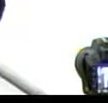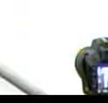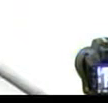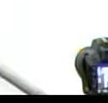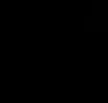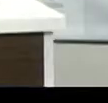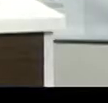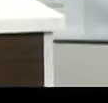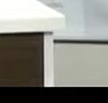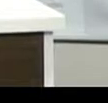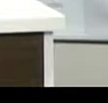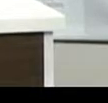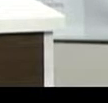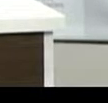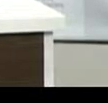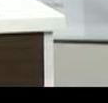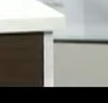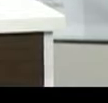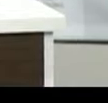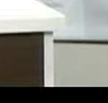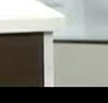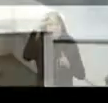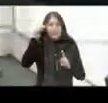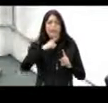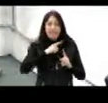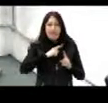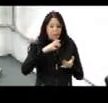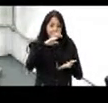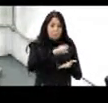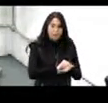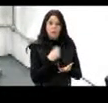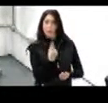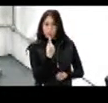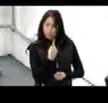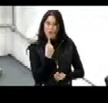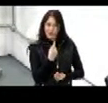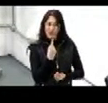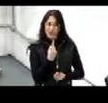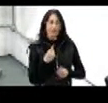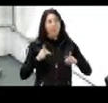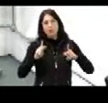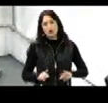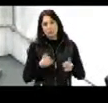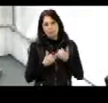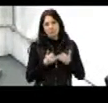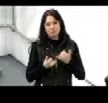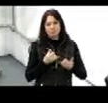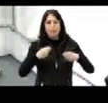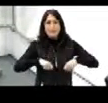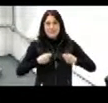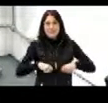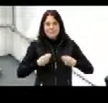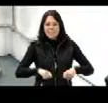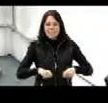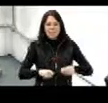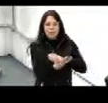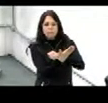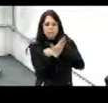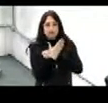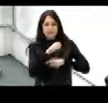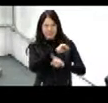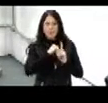O município tem um cadastro único, onde as pessoas vão se cadastrar para acessar os seus benefícios sociais. Só